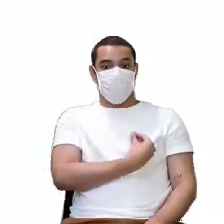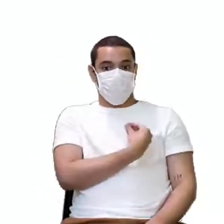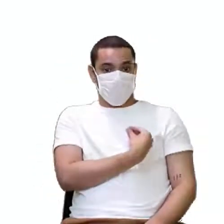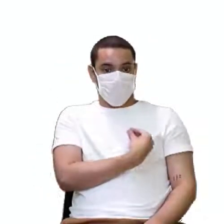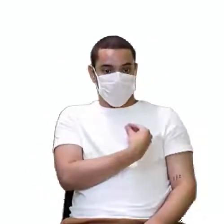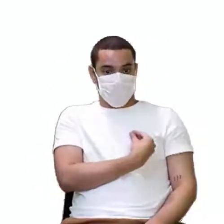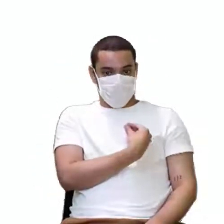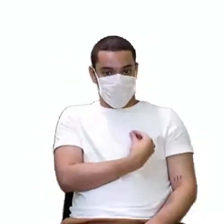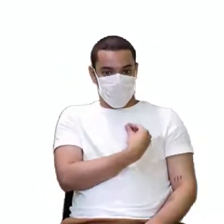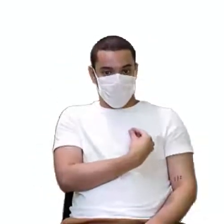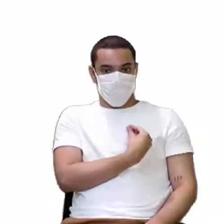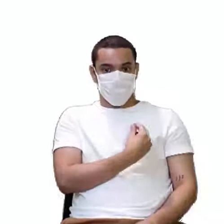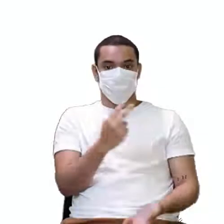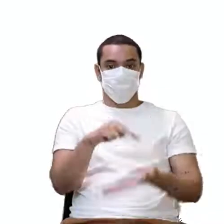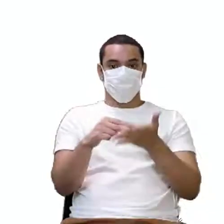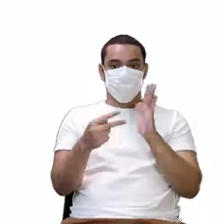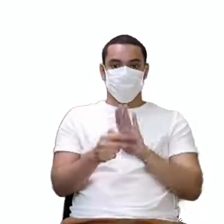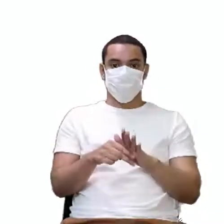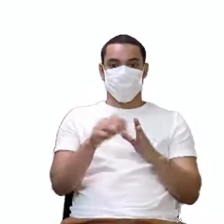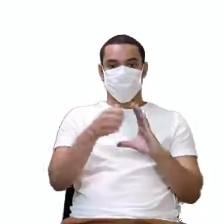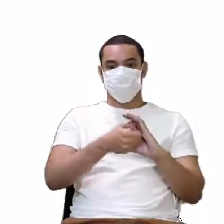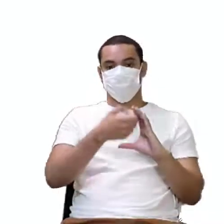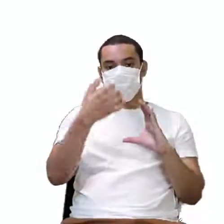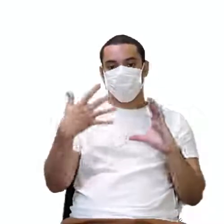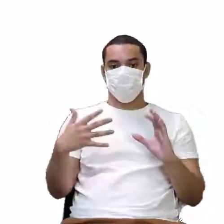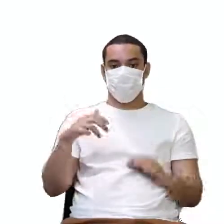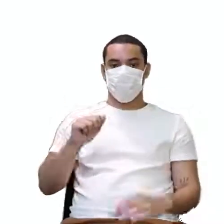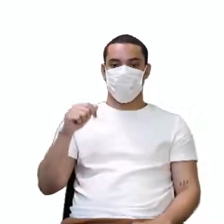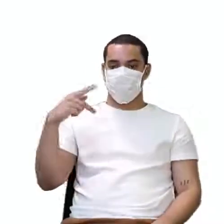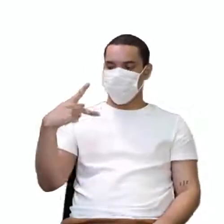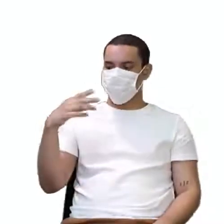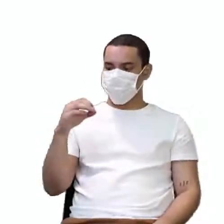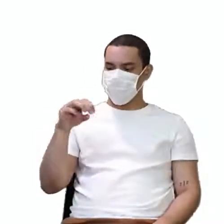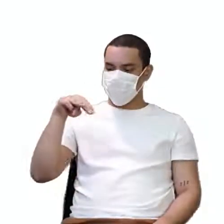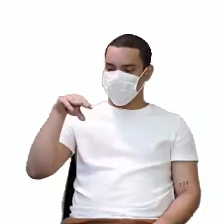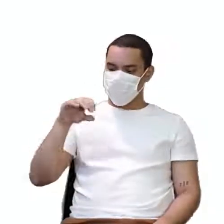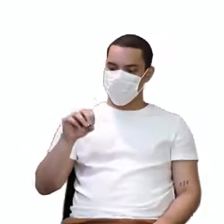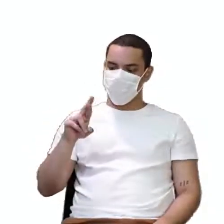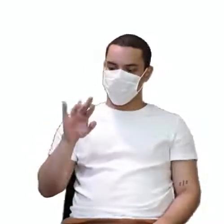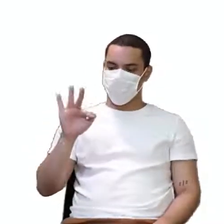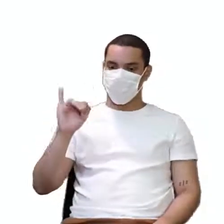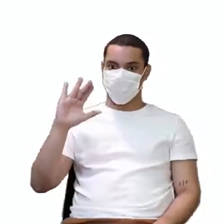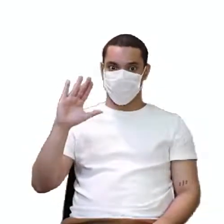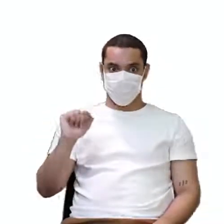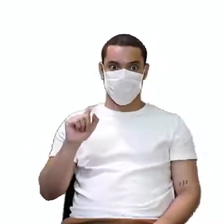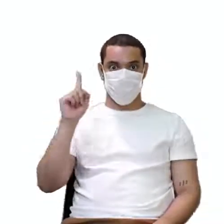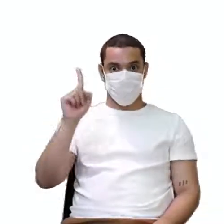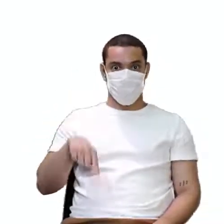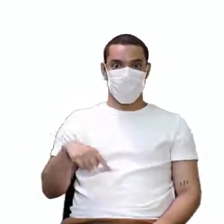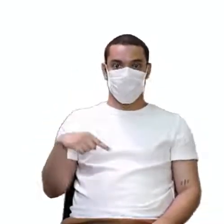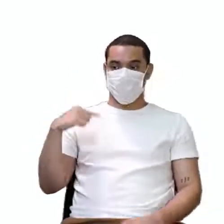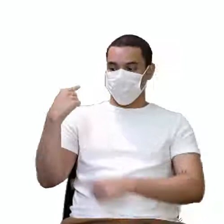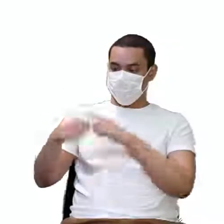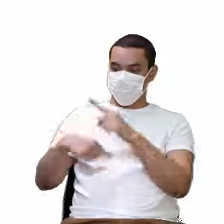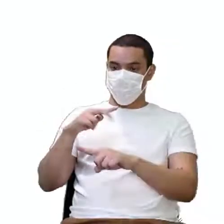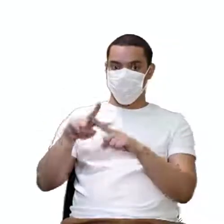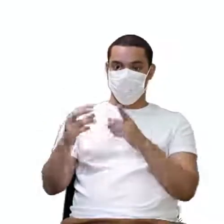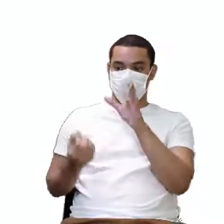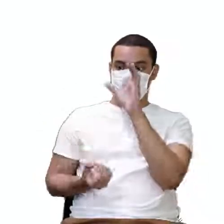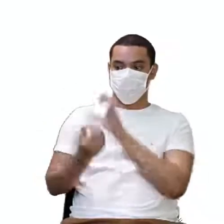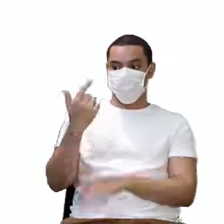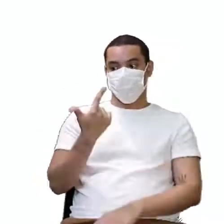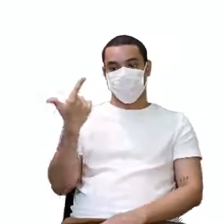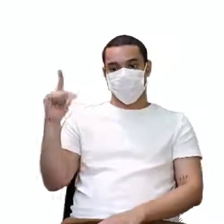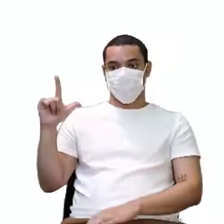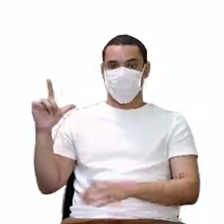presença é uma característica apomórfica, ou seja, é uma característica derivada, mas surge uma outra